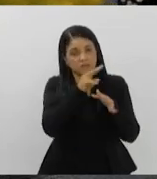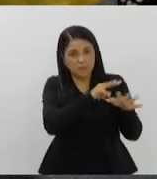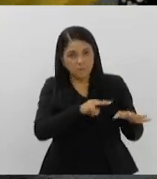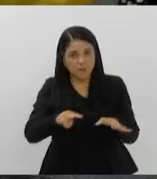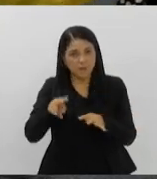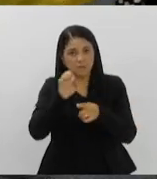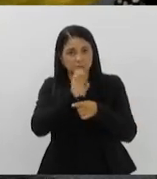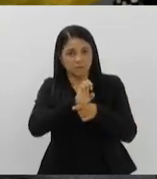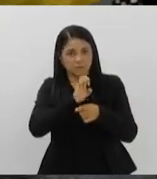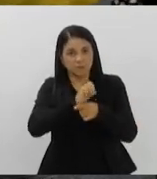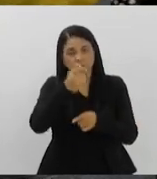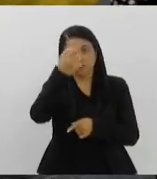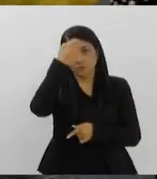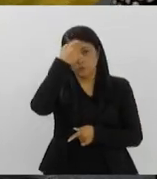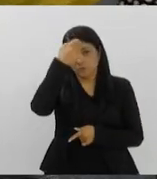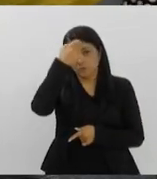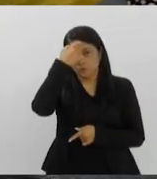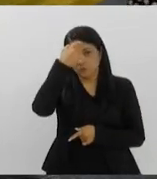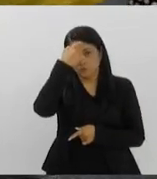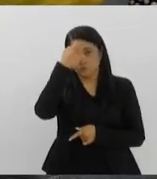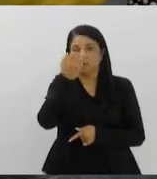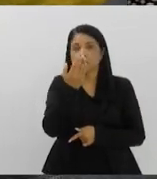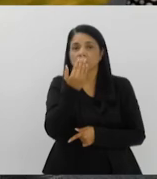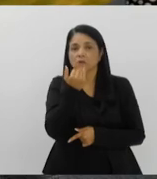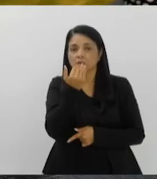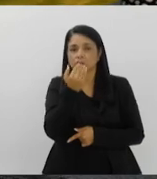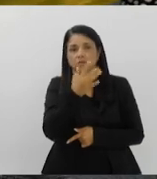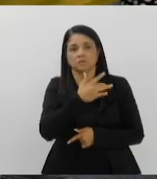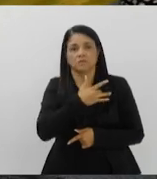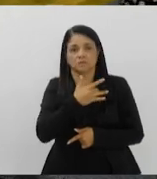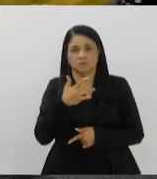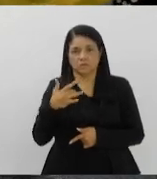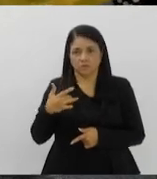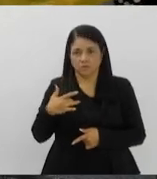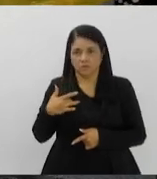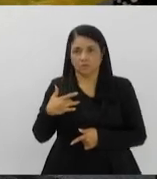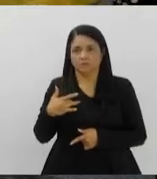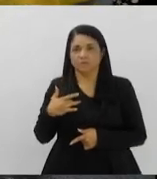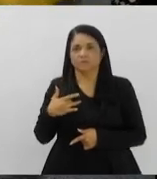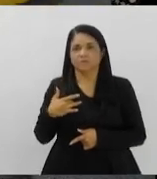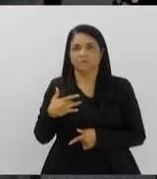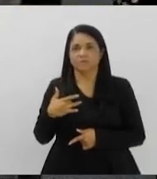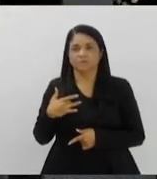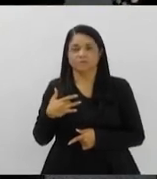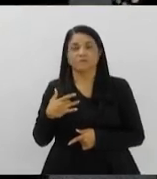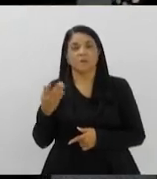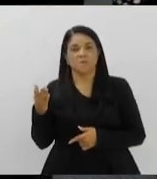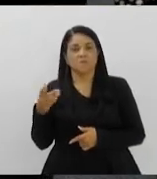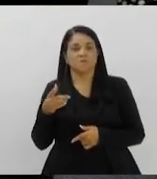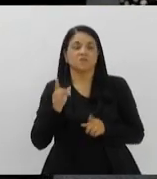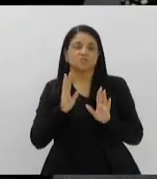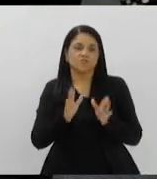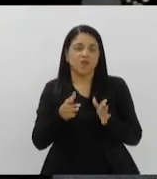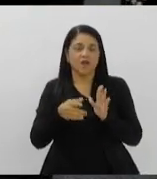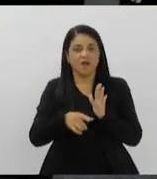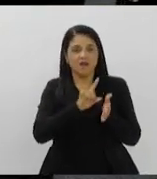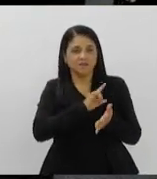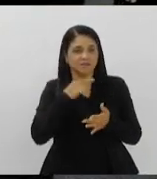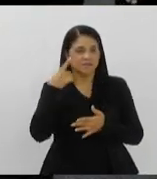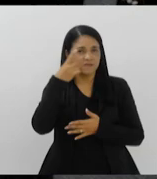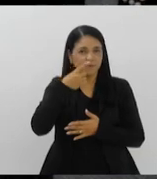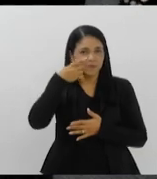Estadual de Conscientização da Alimentação Saudável. E, como meus pares já falaram